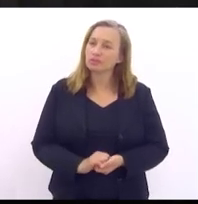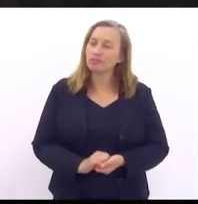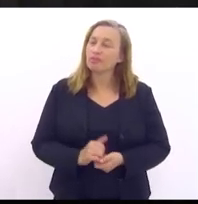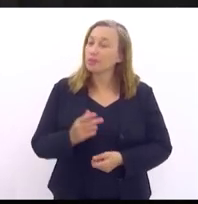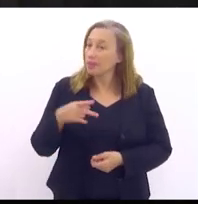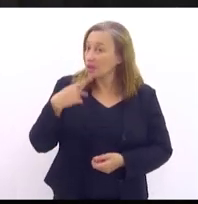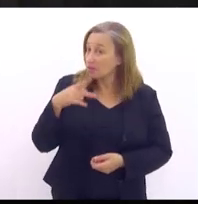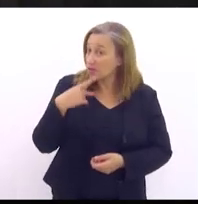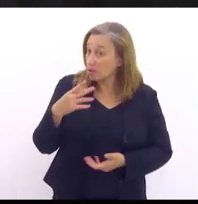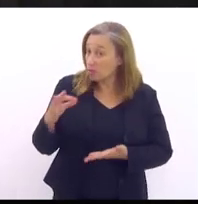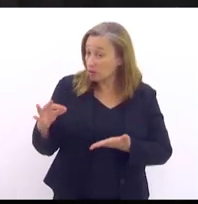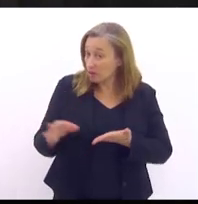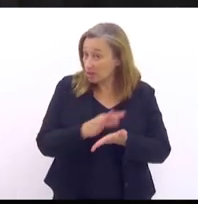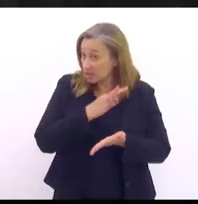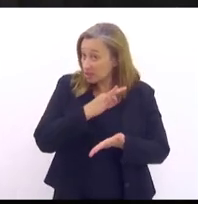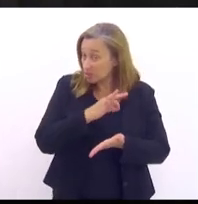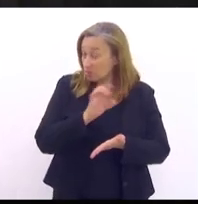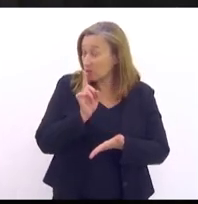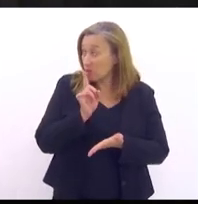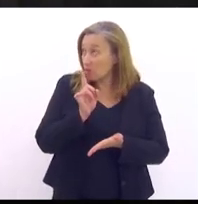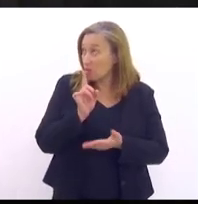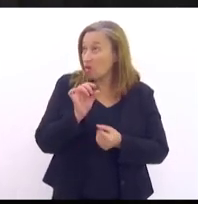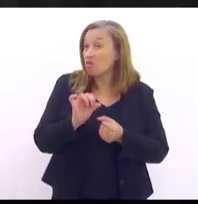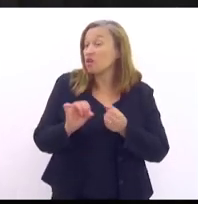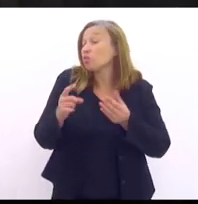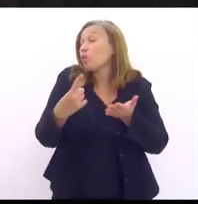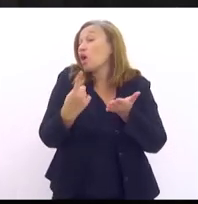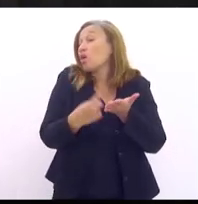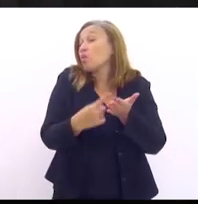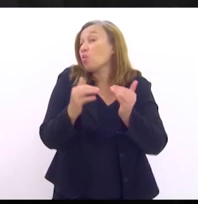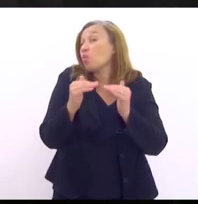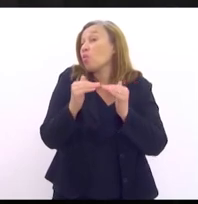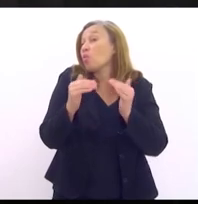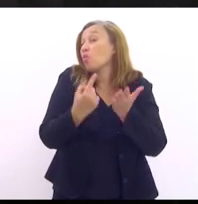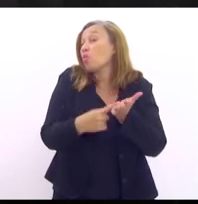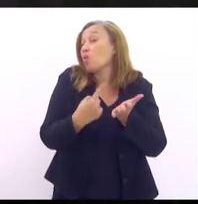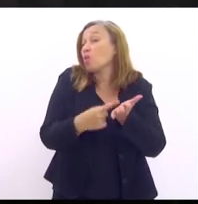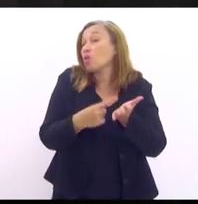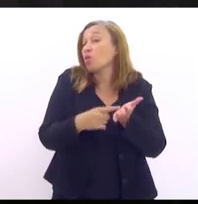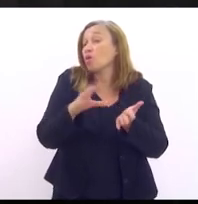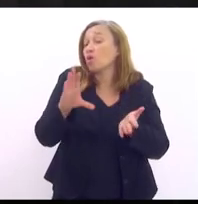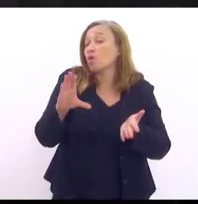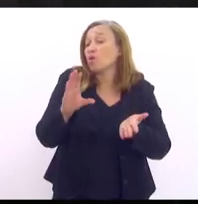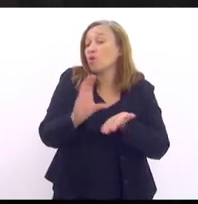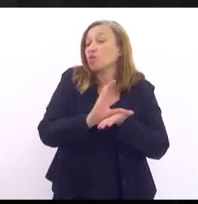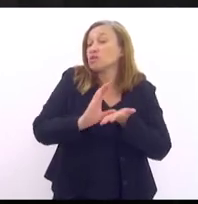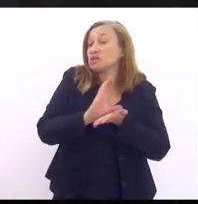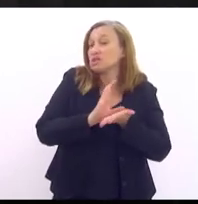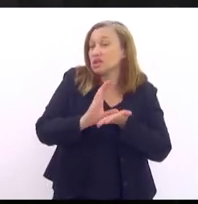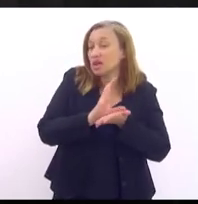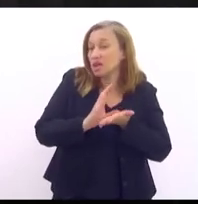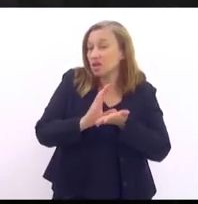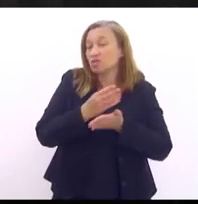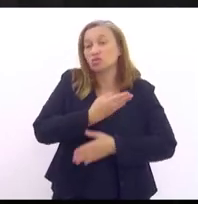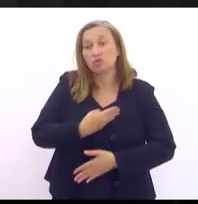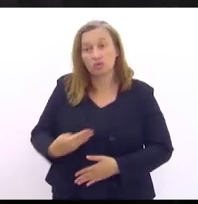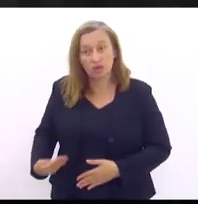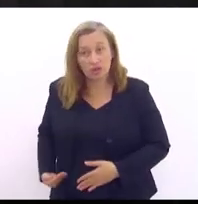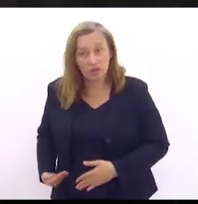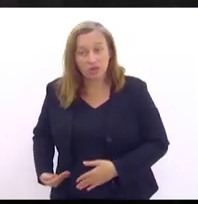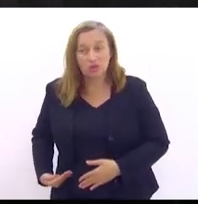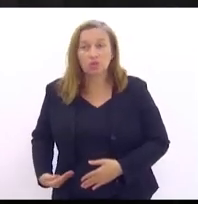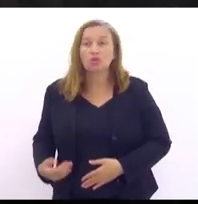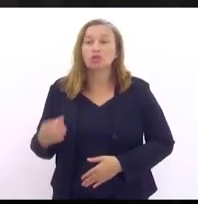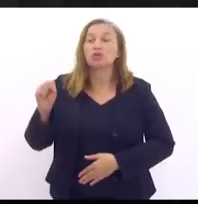que fez um acordo no COSUD, no Conselho dos Governadores